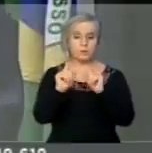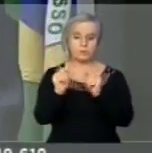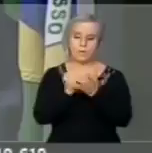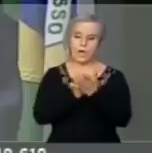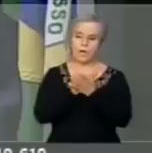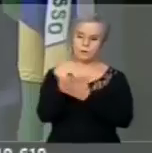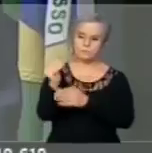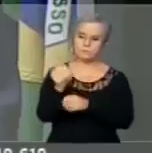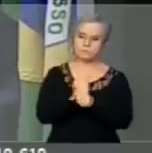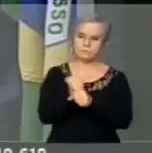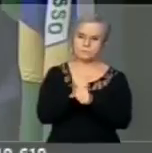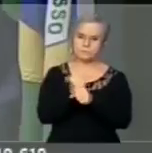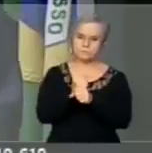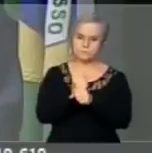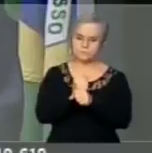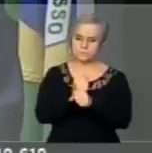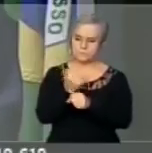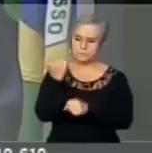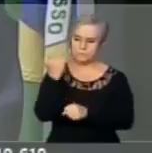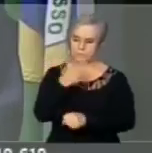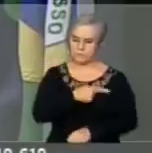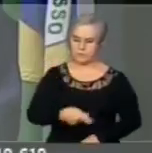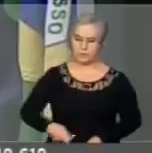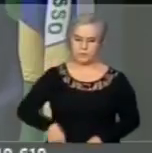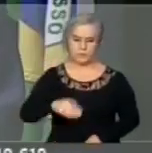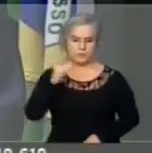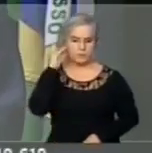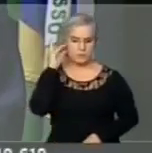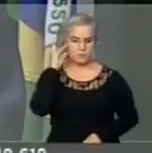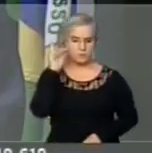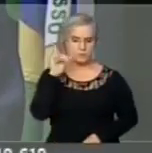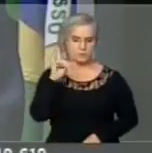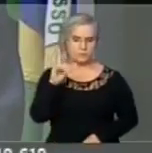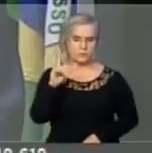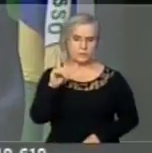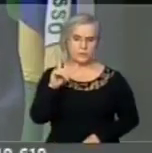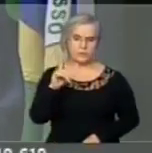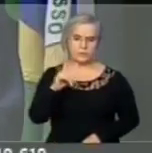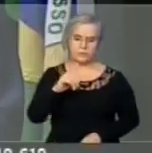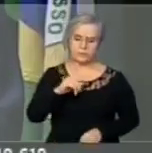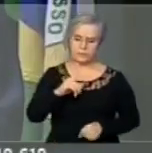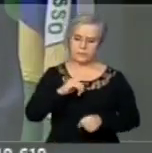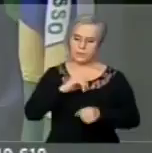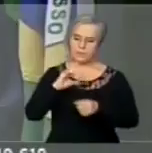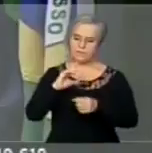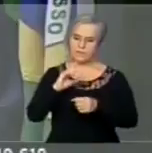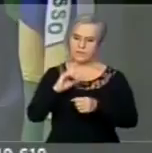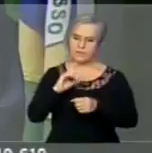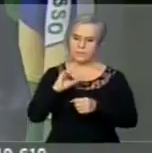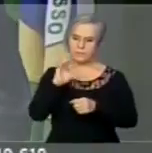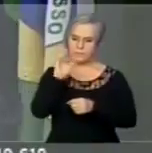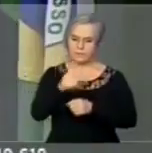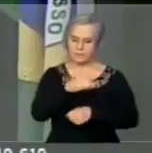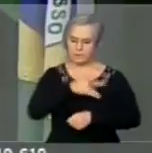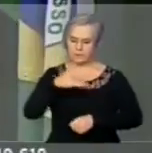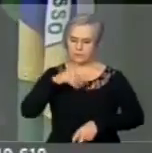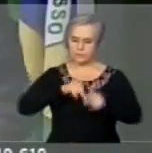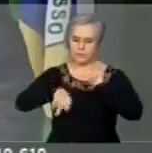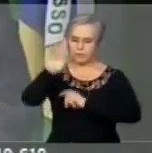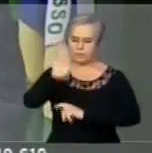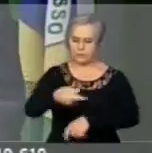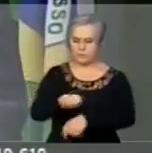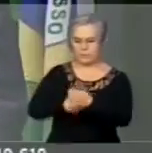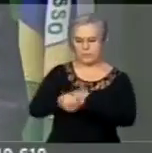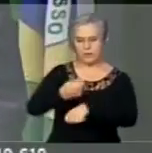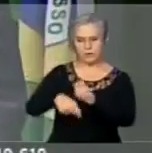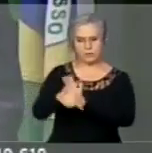ano, que a presidente Dilma estava colocando a saúde do povo brasileiro na mesa de negociação. Esses são os